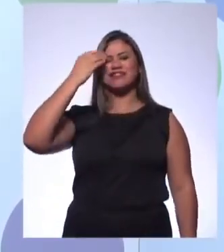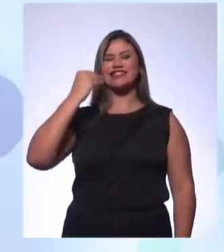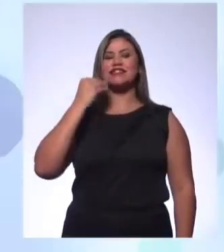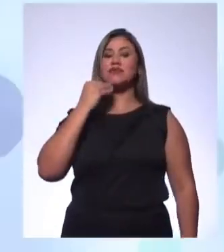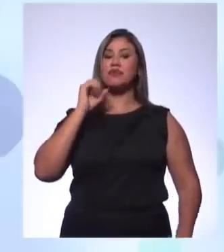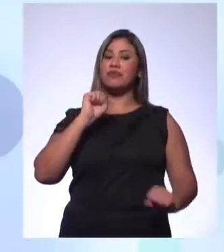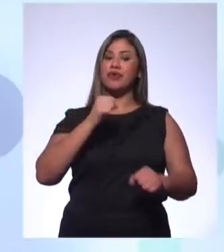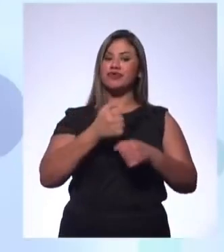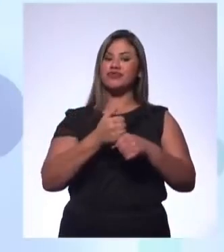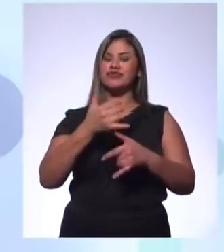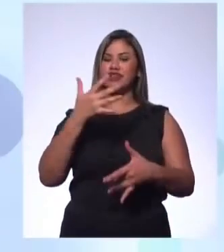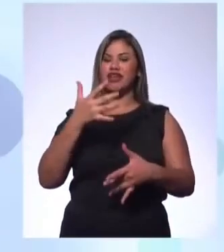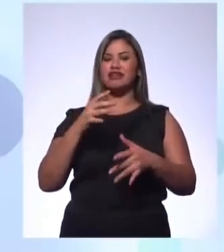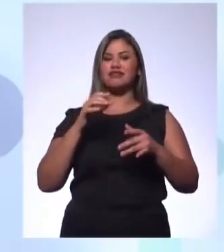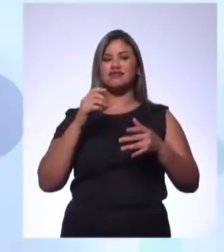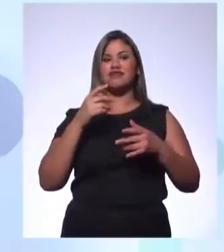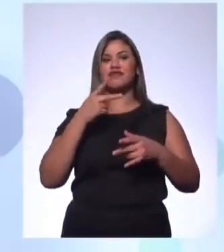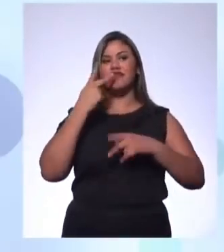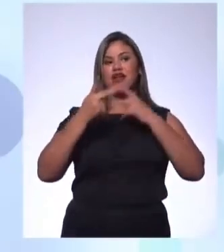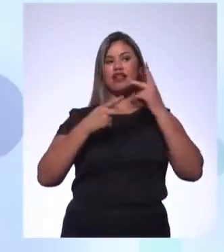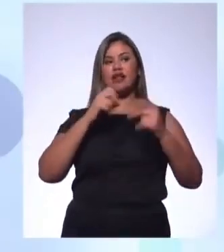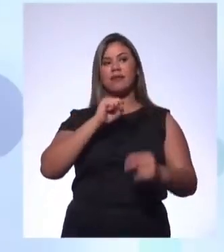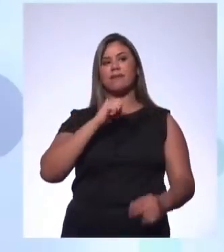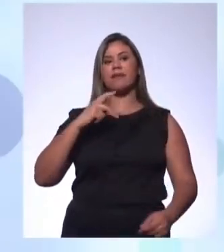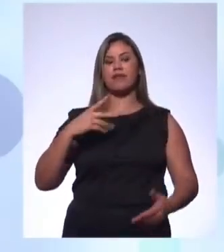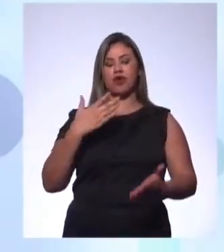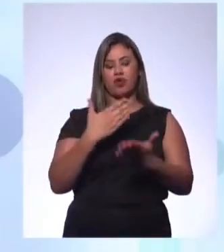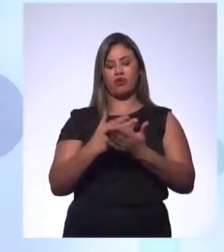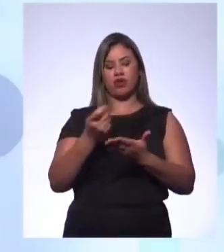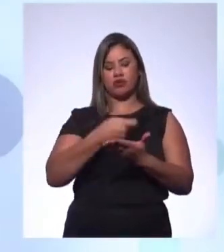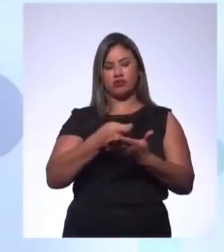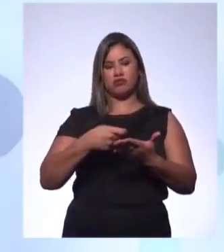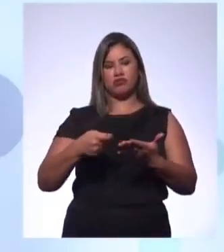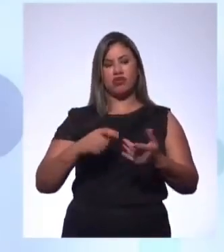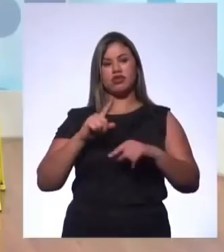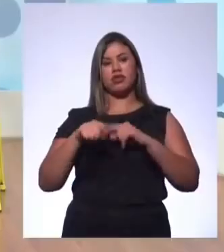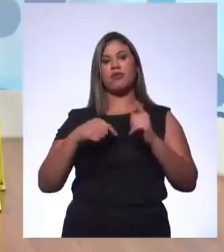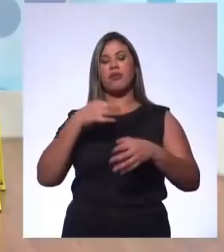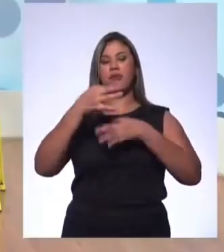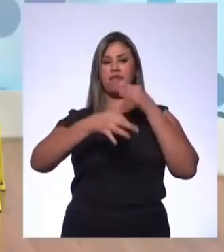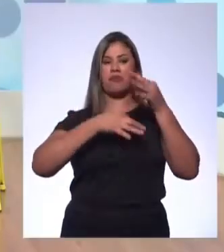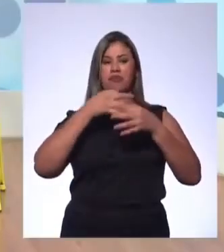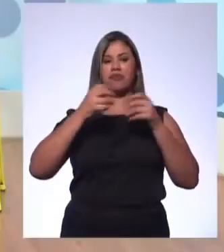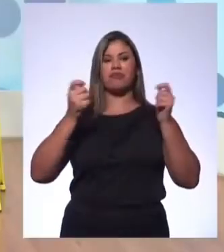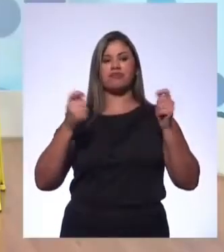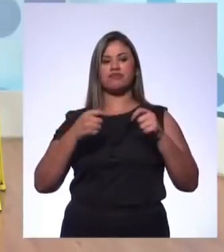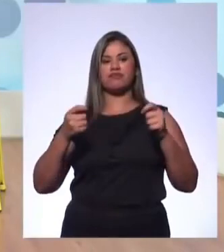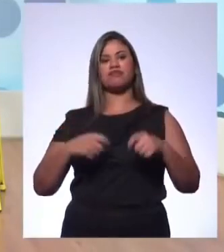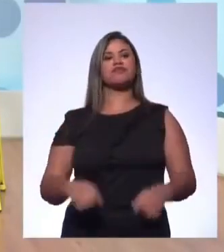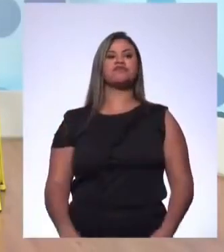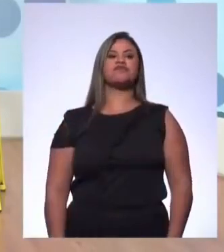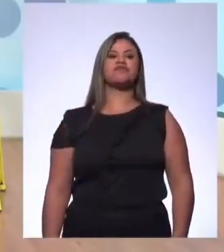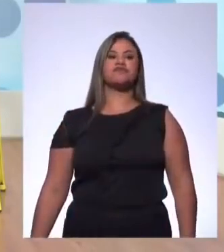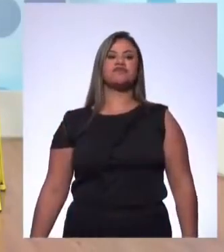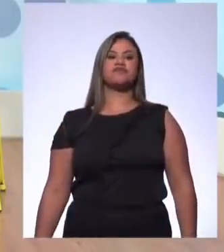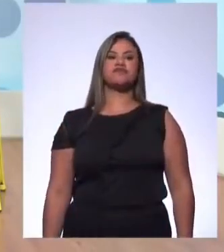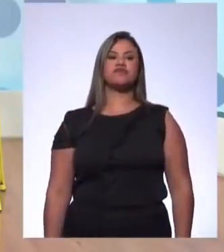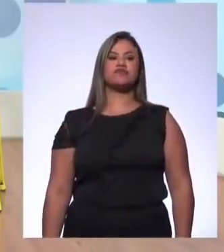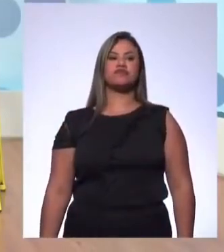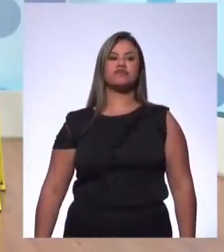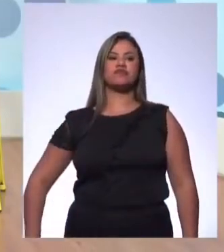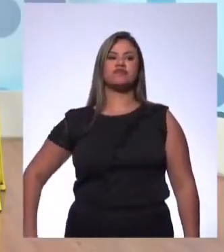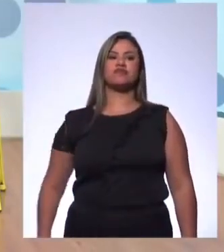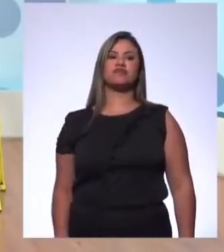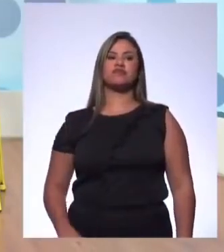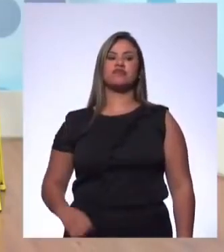gente aí qual que é o aplicativo que você tá começa a escrever e a pessoa palpita na sua história. Bem legal. Eu acho que é esse Wattpad aqui.